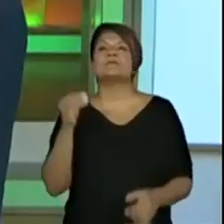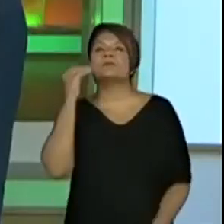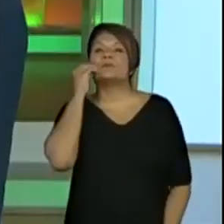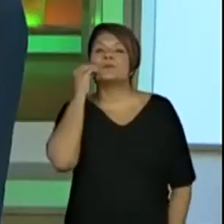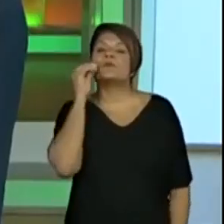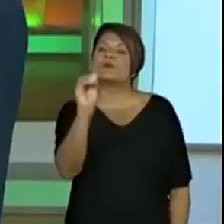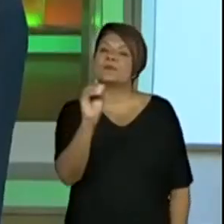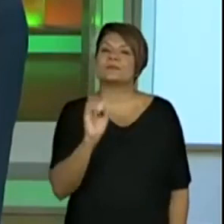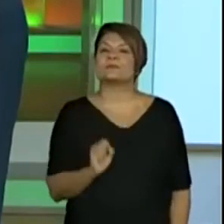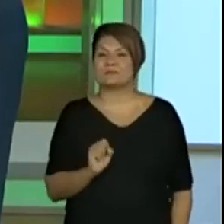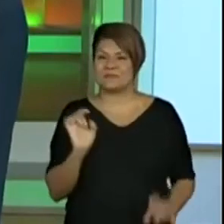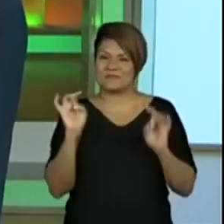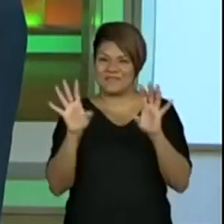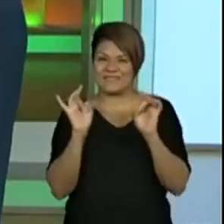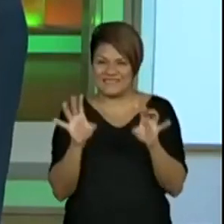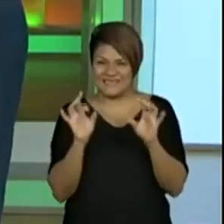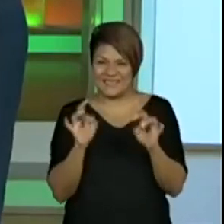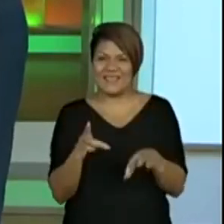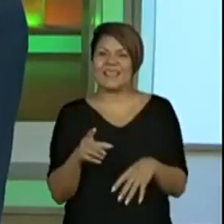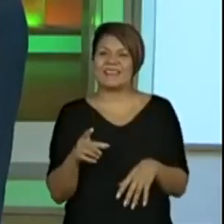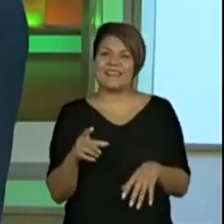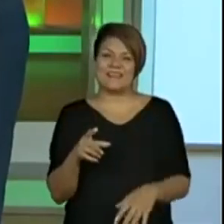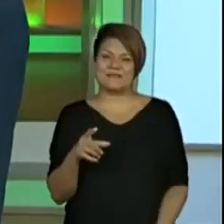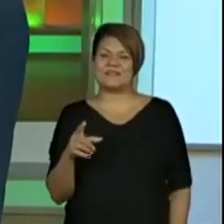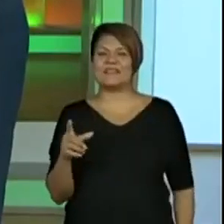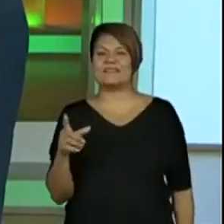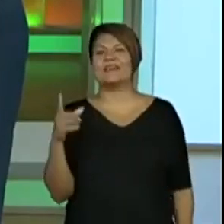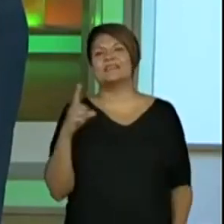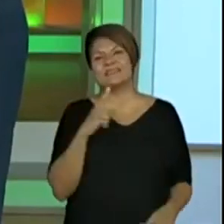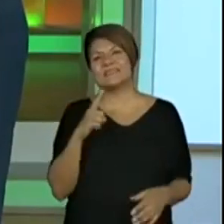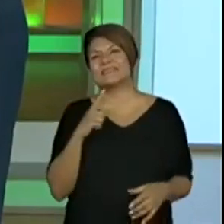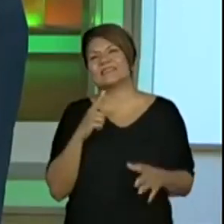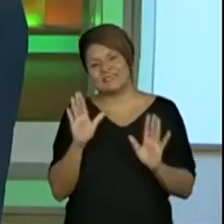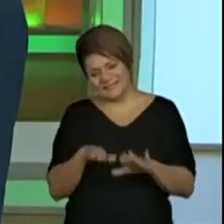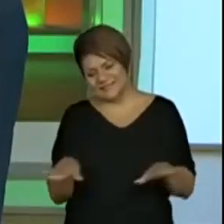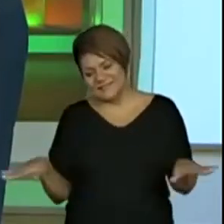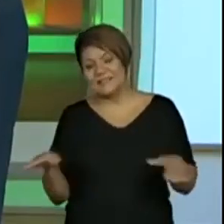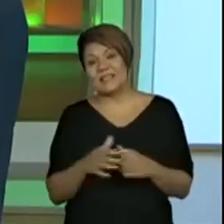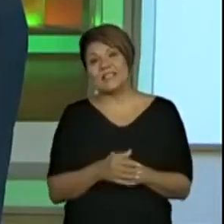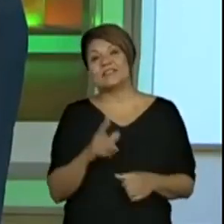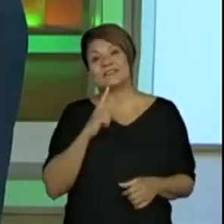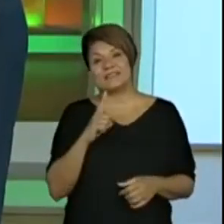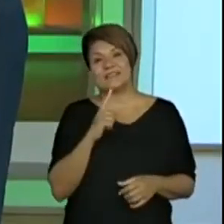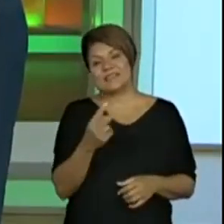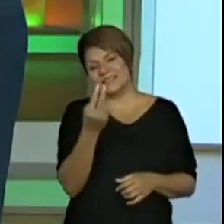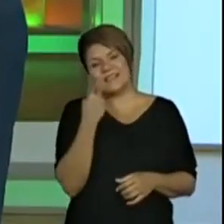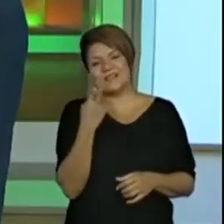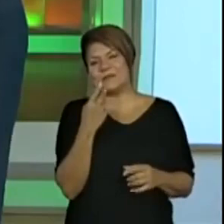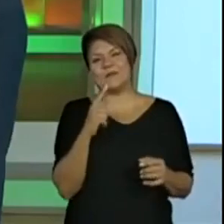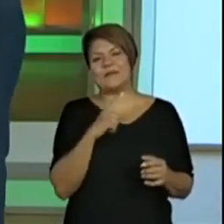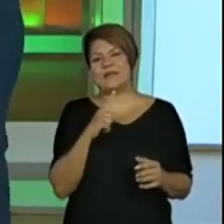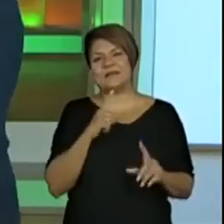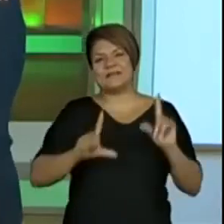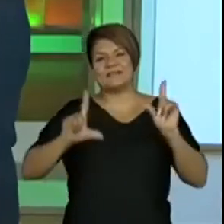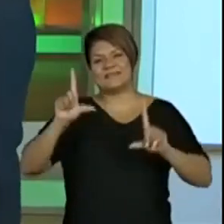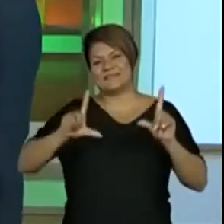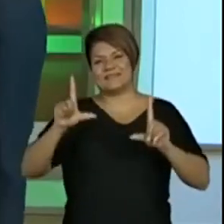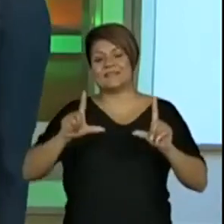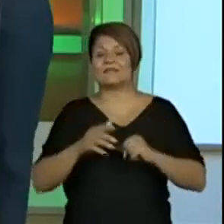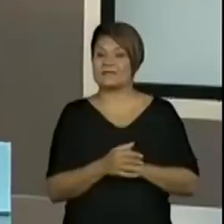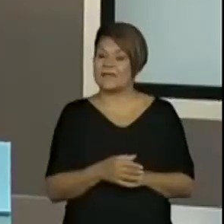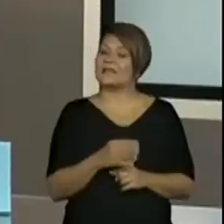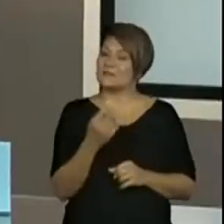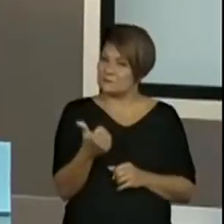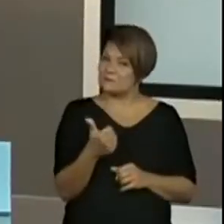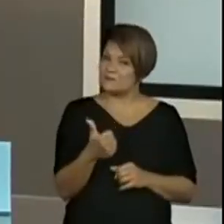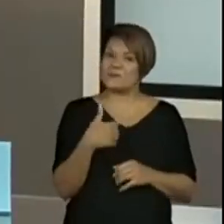todo especial, porque a gente tem muitos pequenos e pequenas nos acompanhando pela TV e as professoras estão falando que eles também estão acertando. Com certeza,